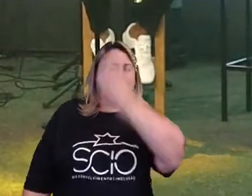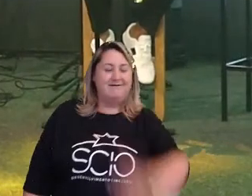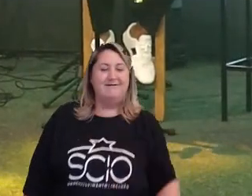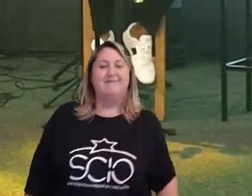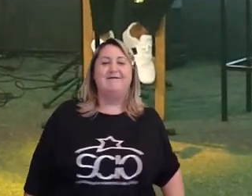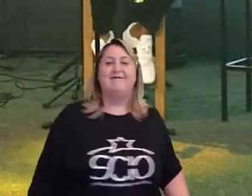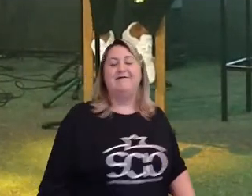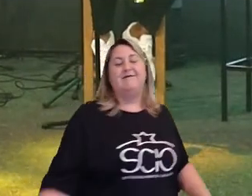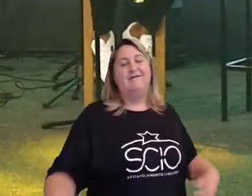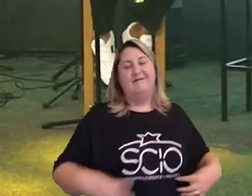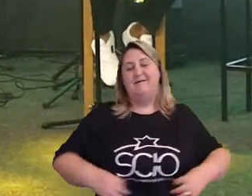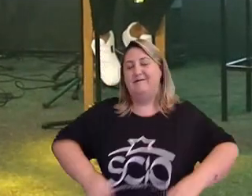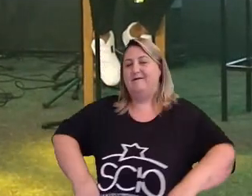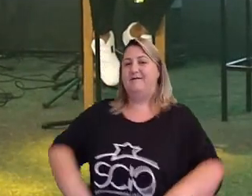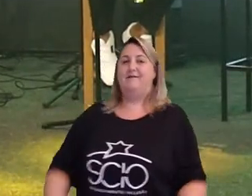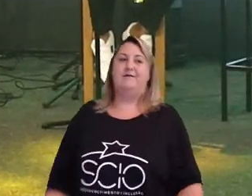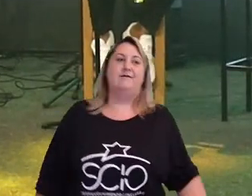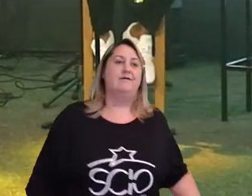quatro.